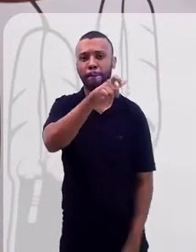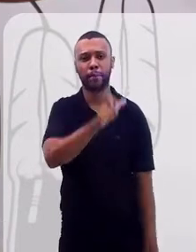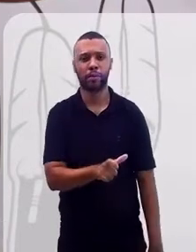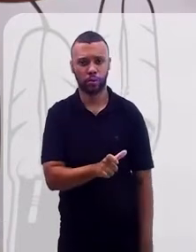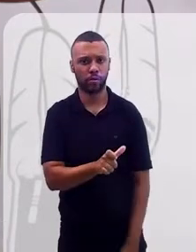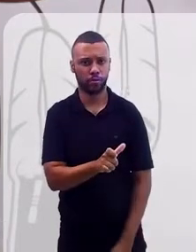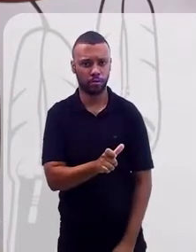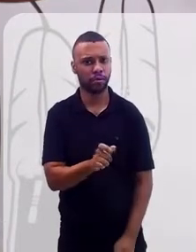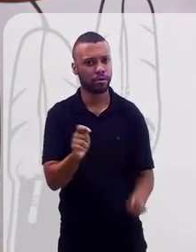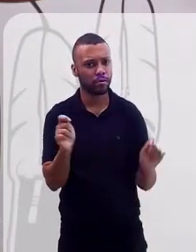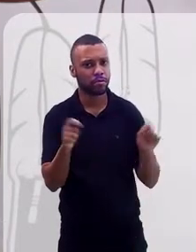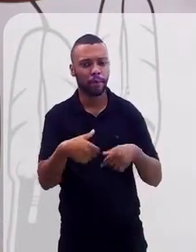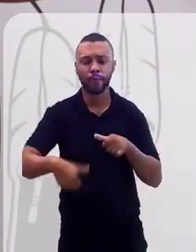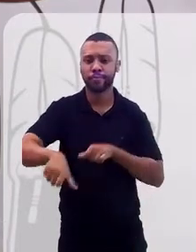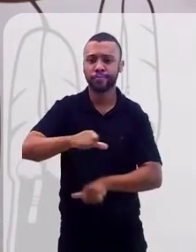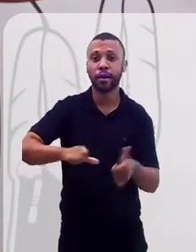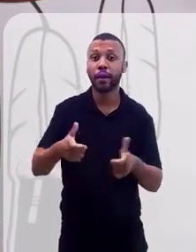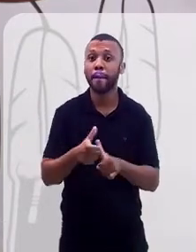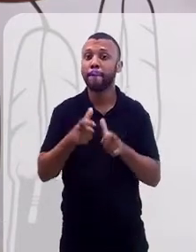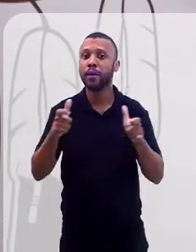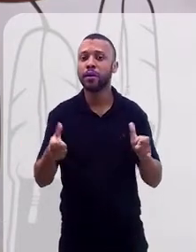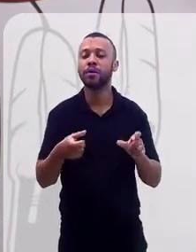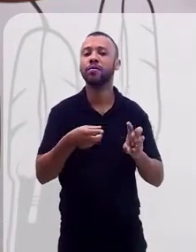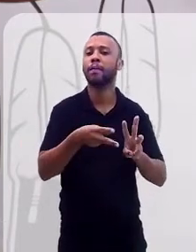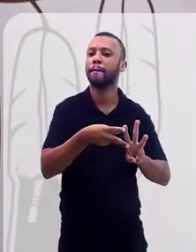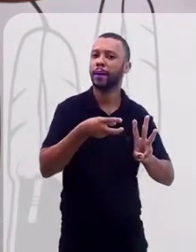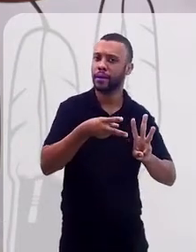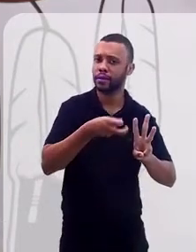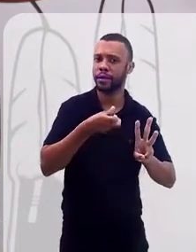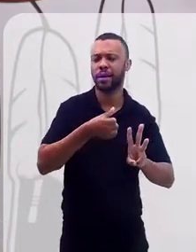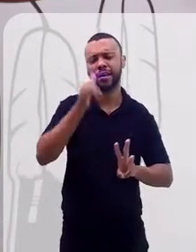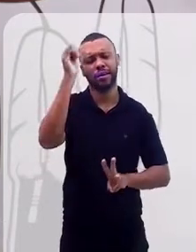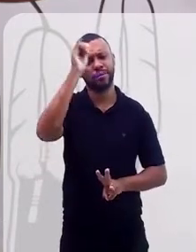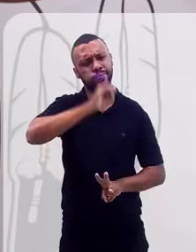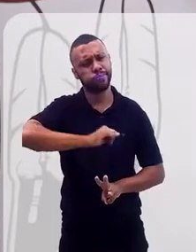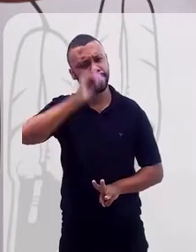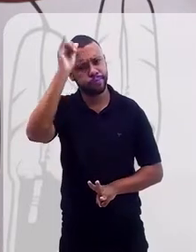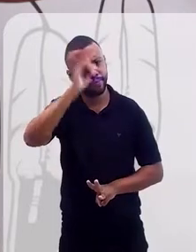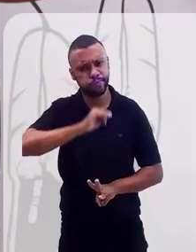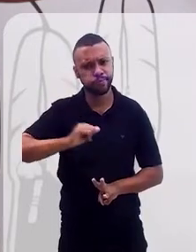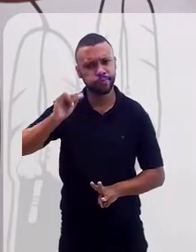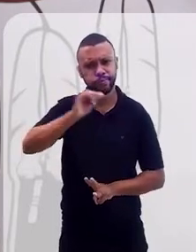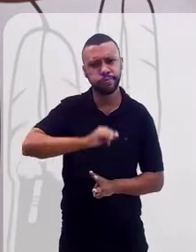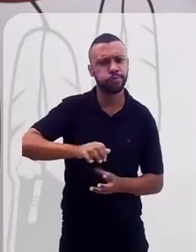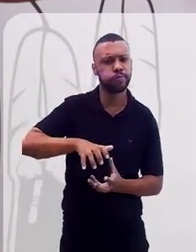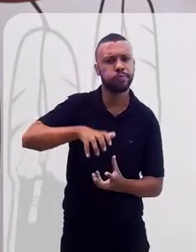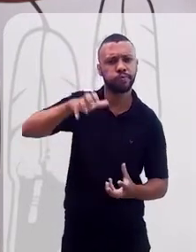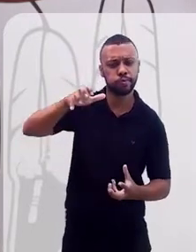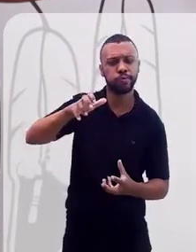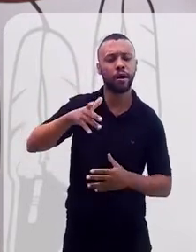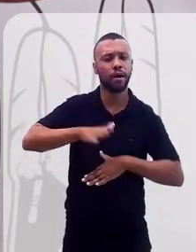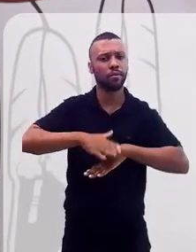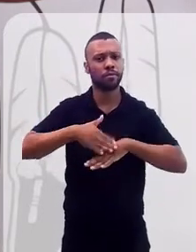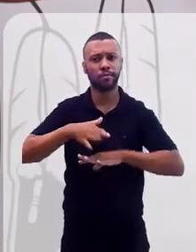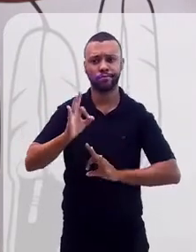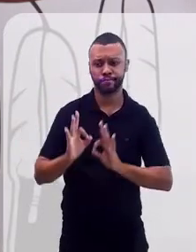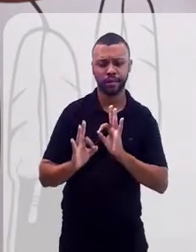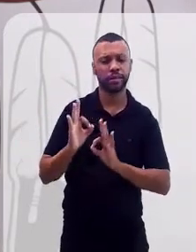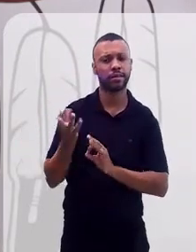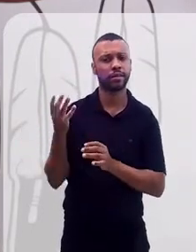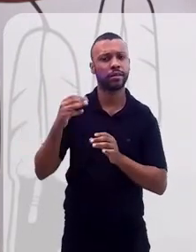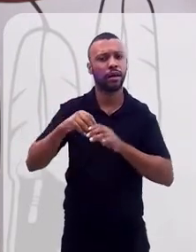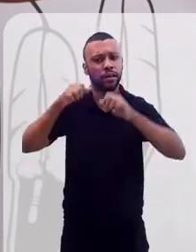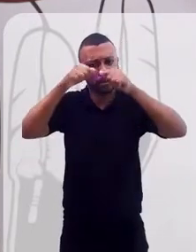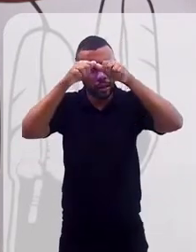Eu conheci uma pessoa, né? E a maioria dos pajés, né, antigos faziam essa aqui